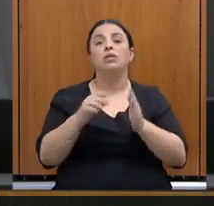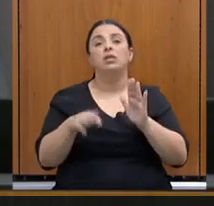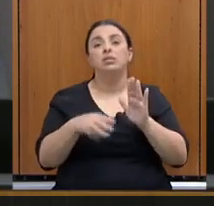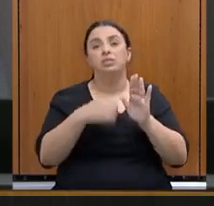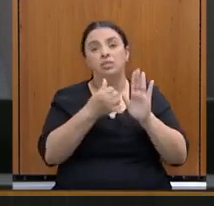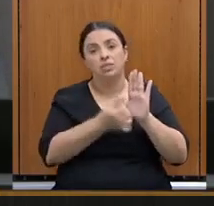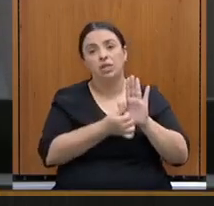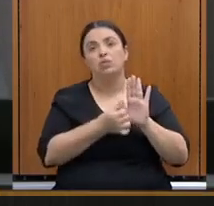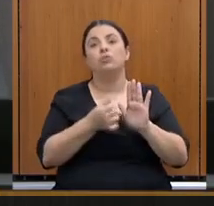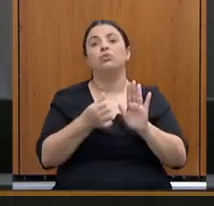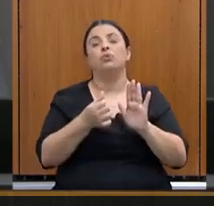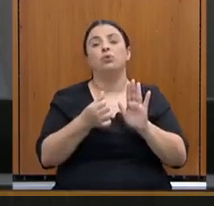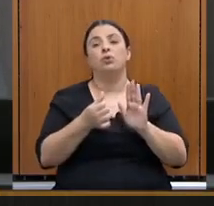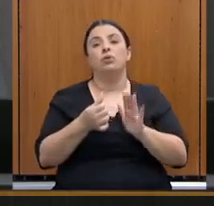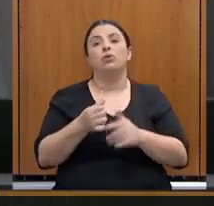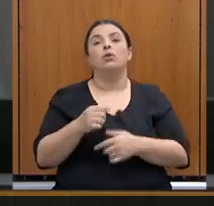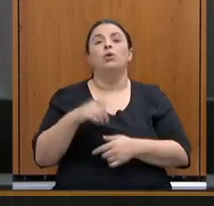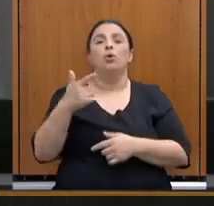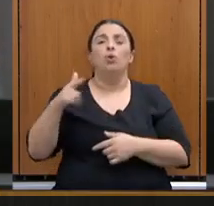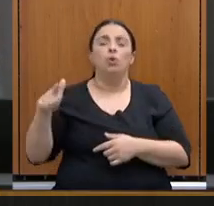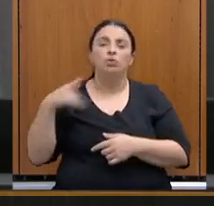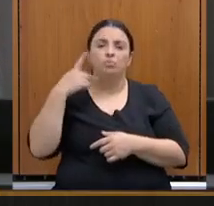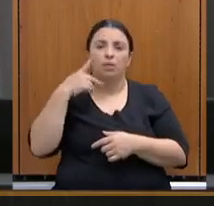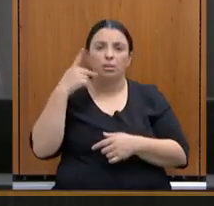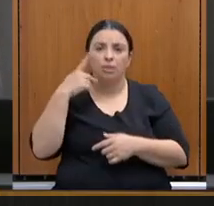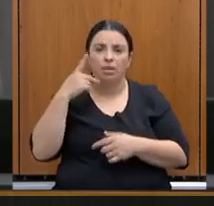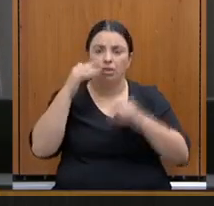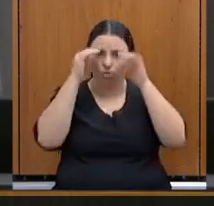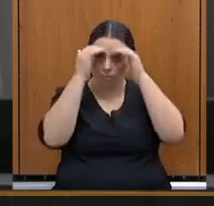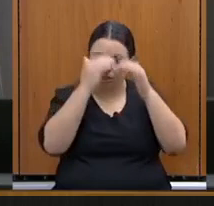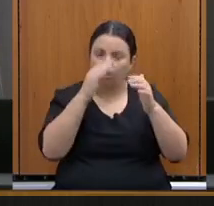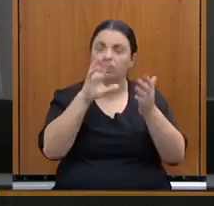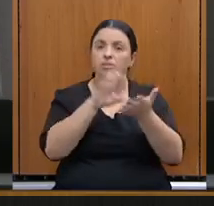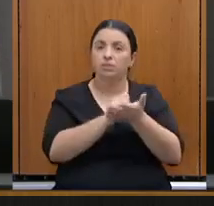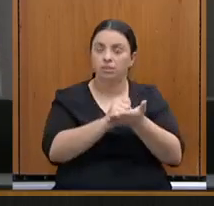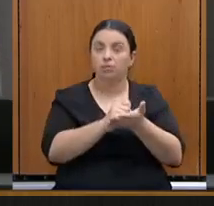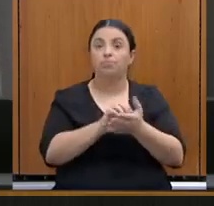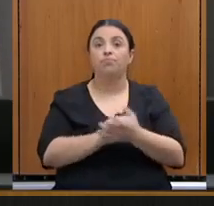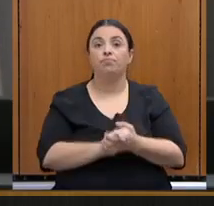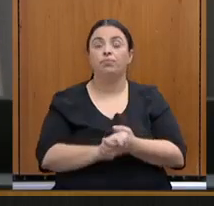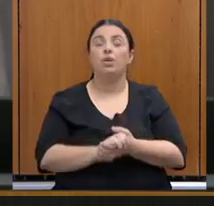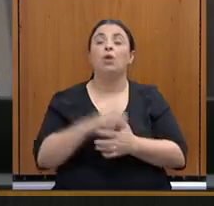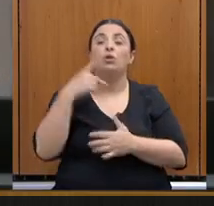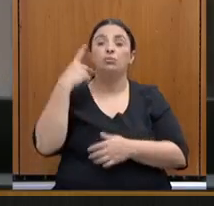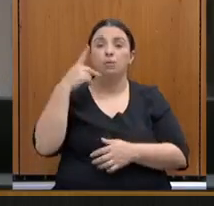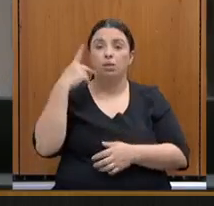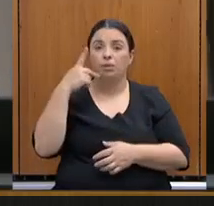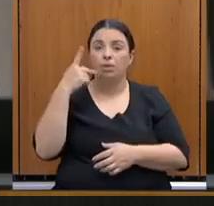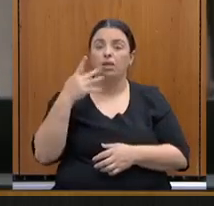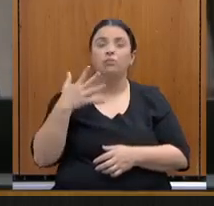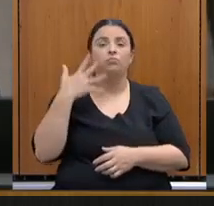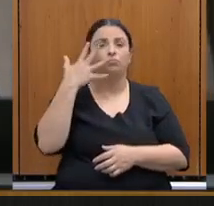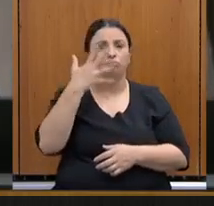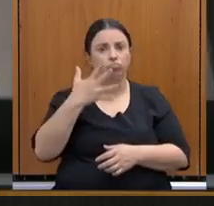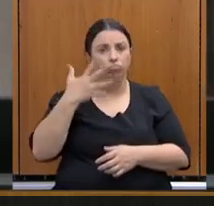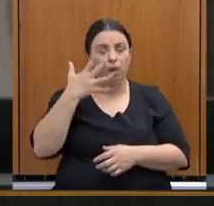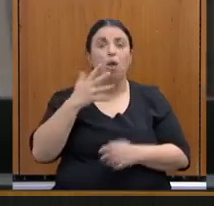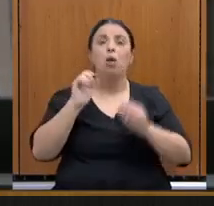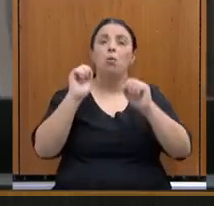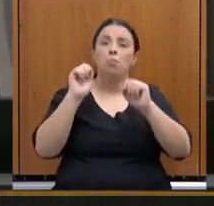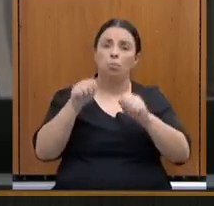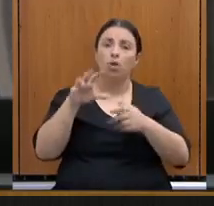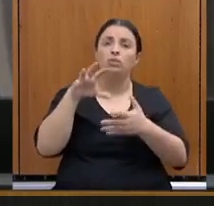6. 3. 6. parlamentares que desejarem fazer uso da palavra podem se